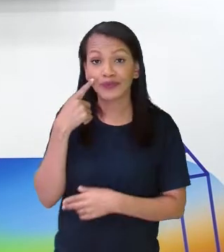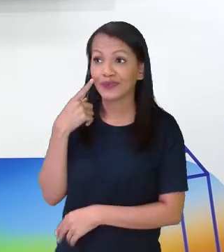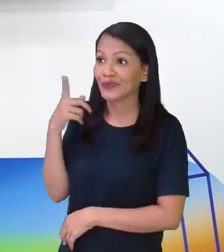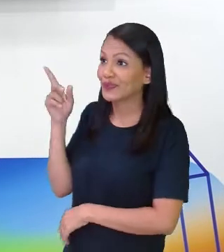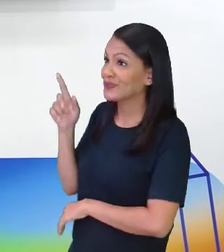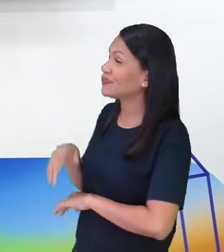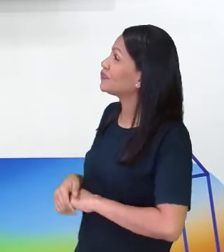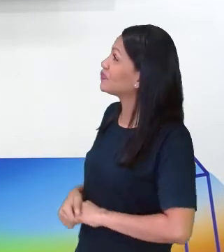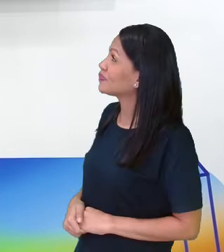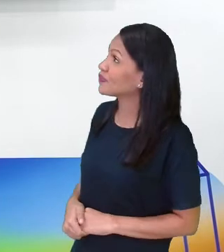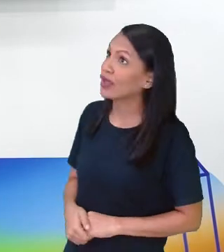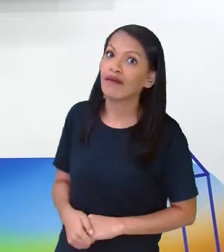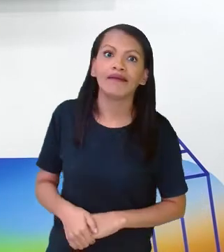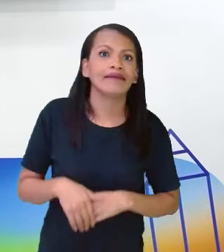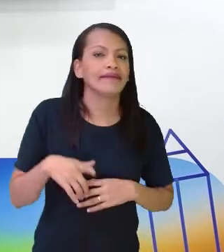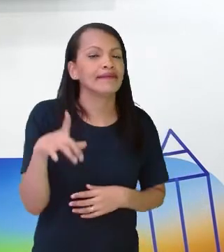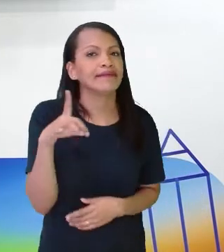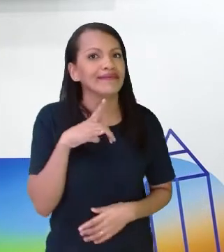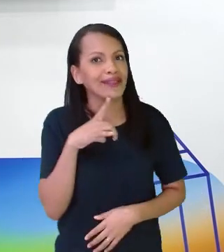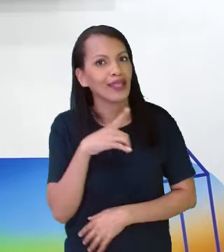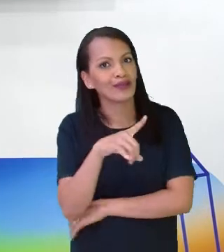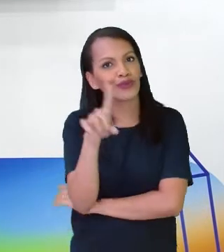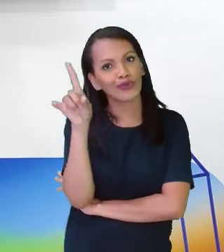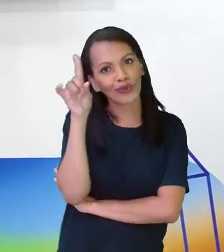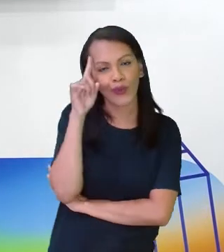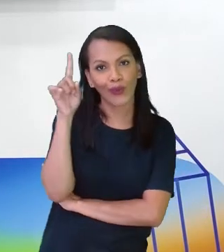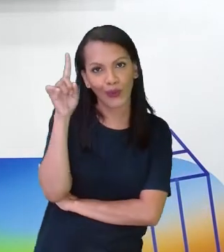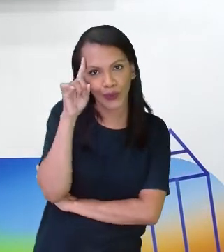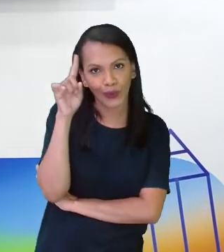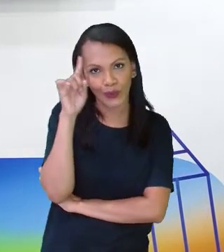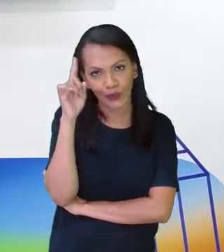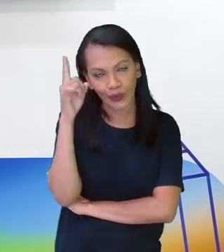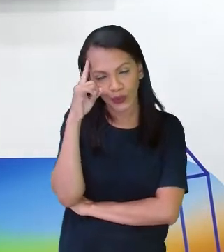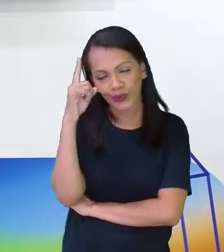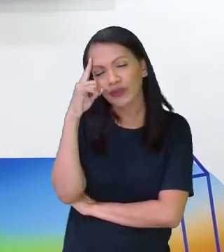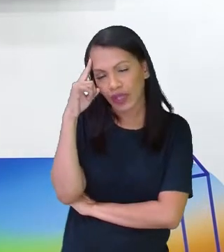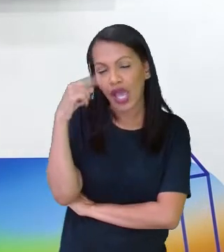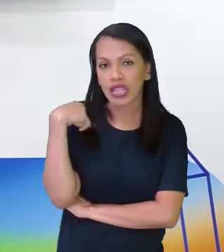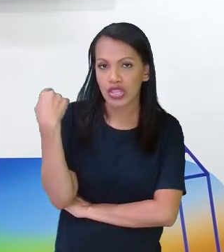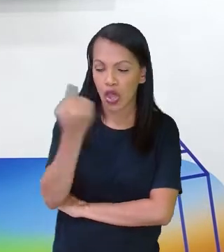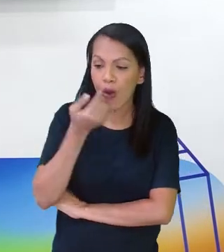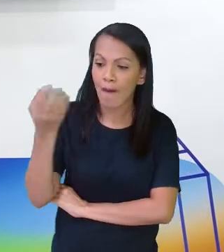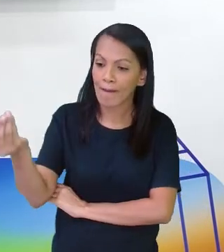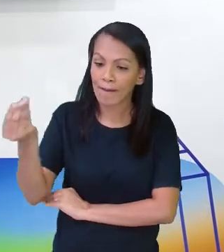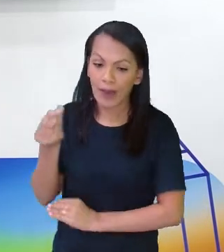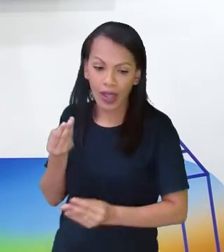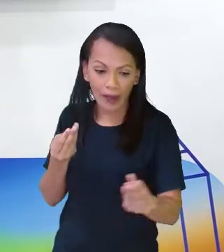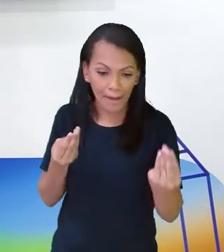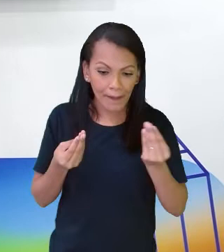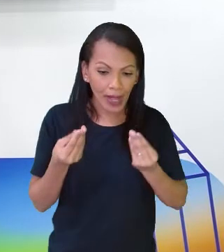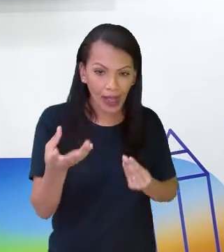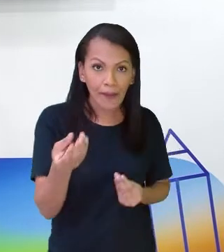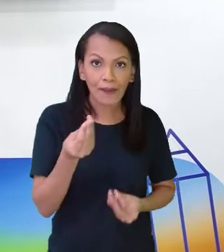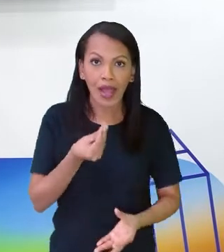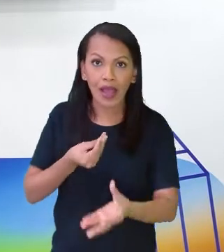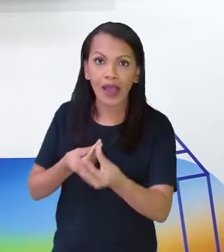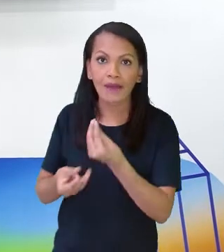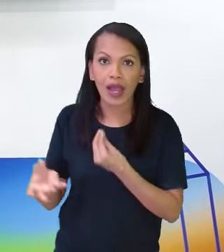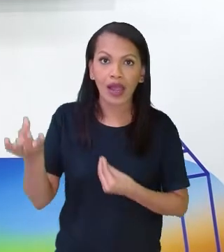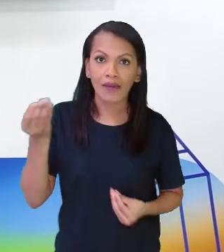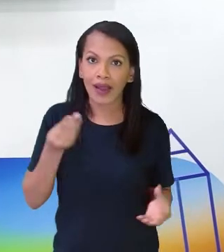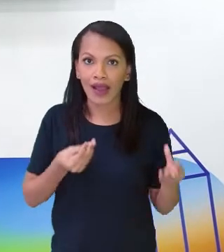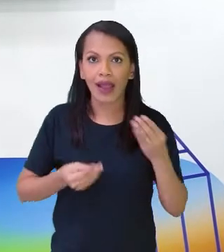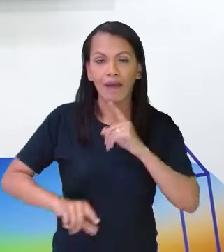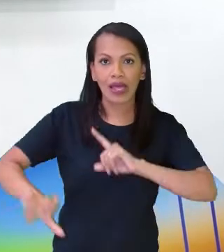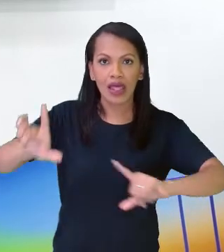nós temos no nosso dia a dia, somos bombardeados por comerciais de TV,